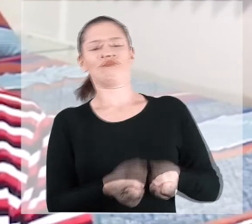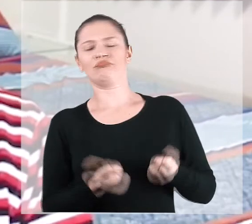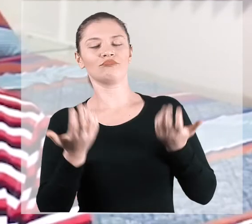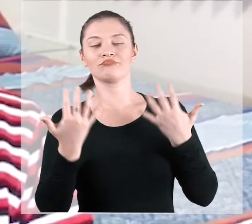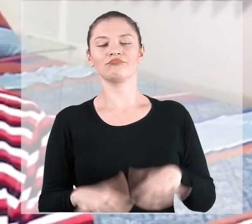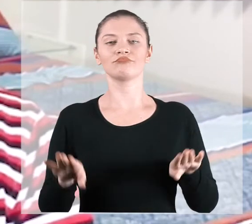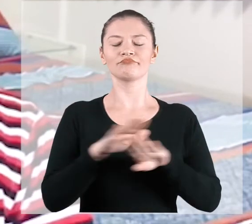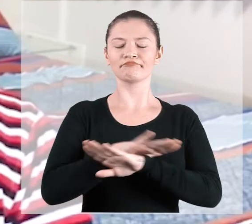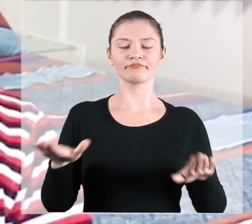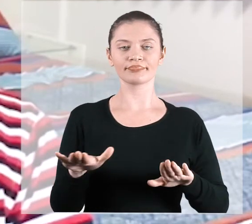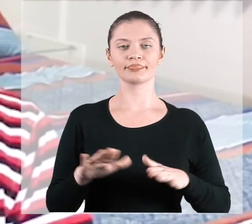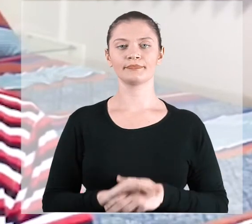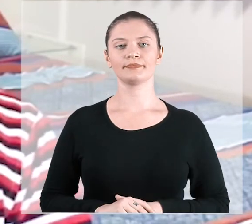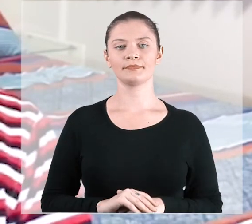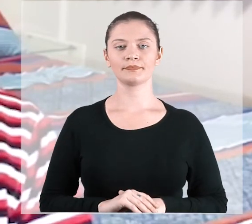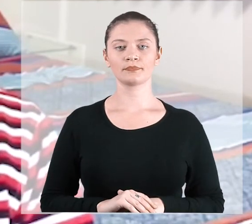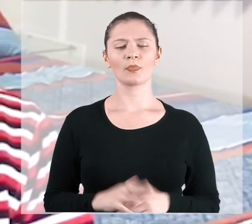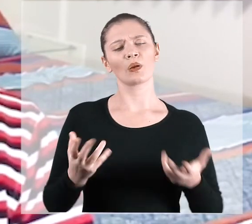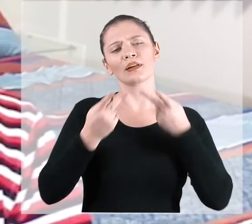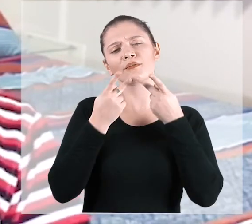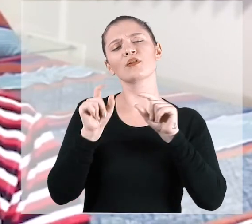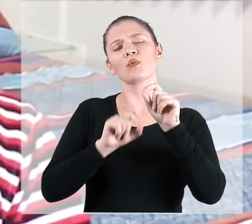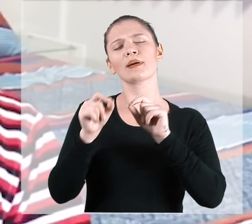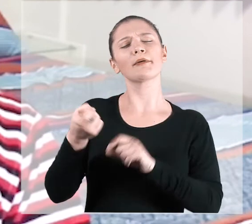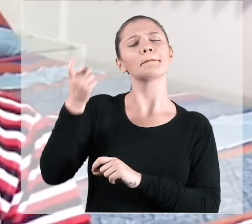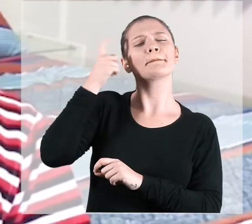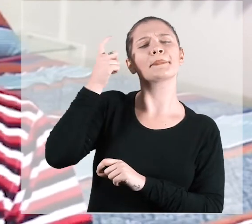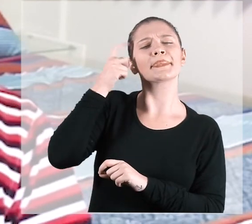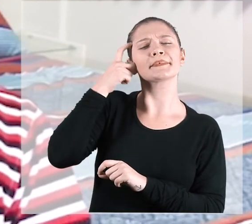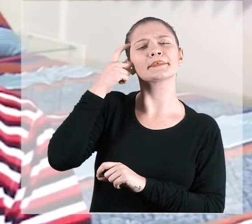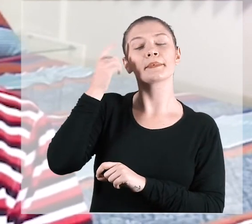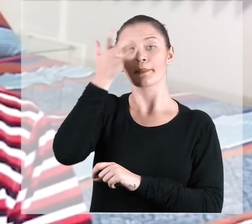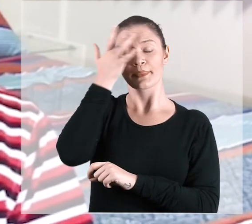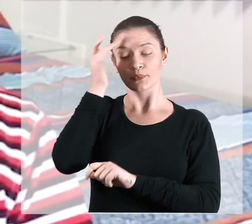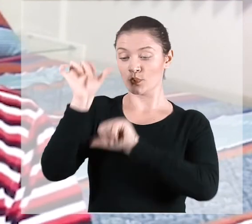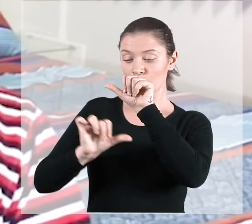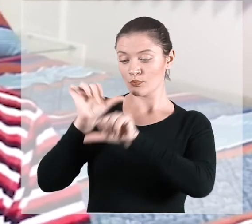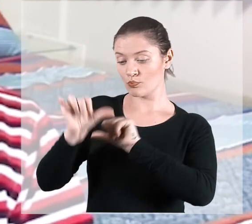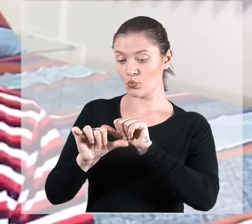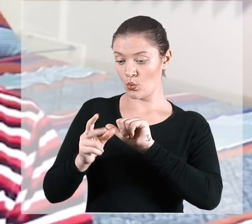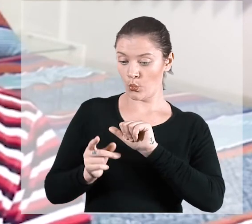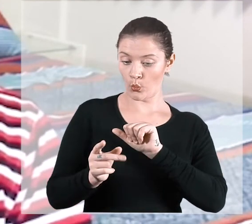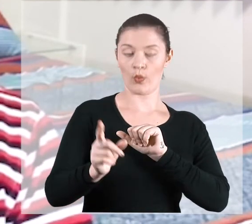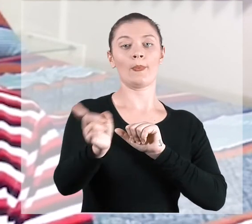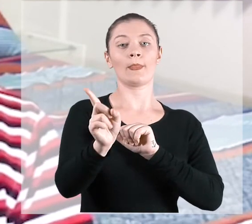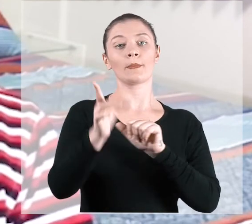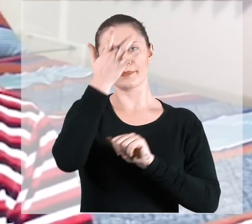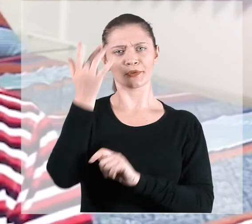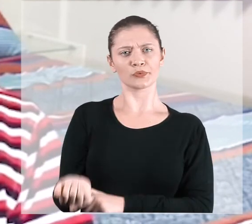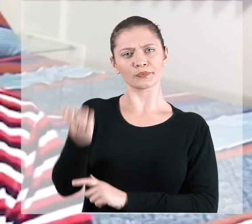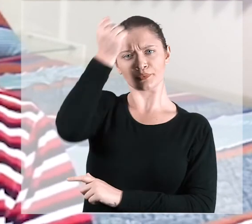queria dizer vamos pensar, pessoas mudam, nada é fixo, pessoas se arrependem,